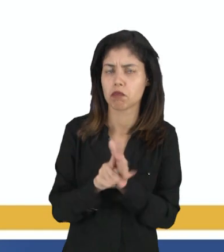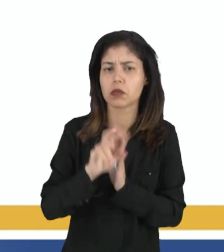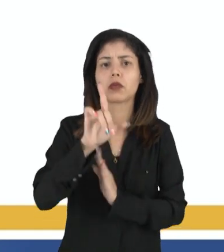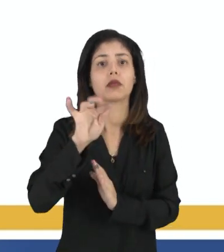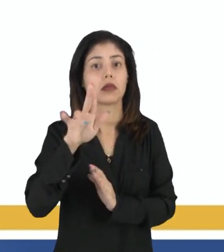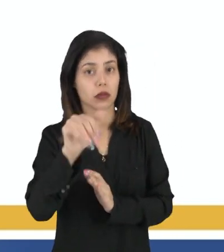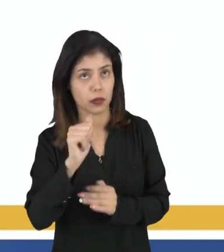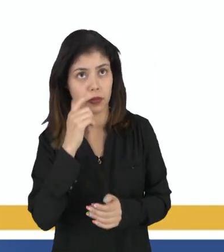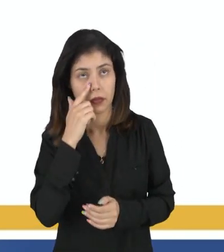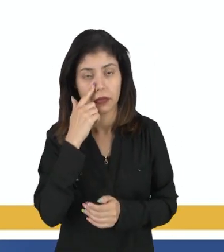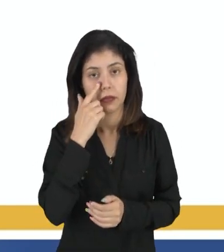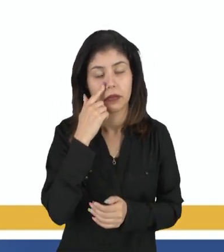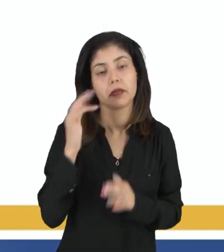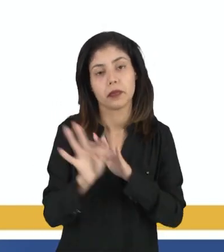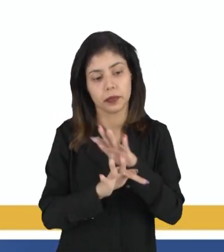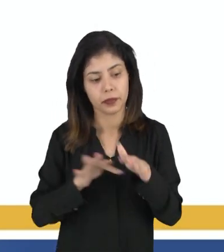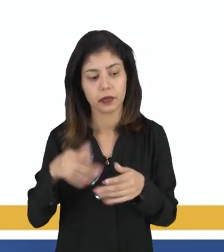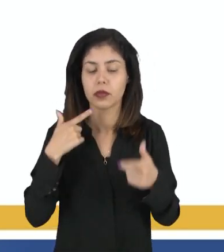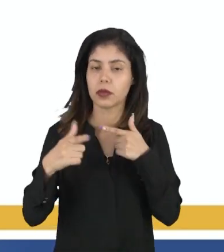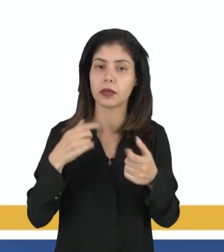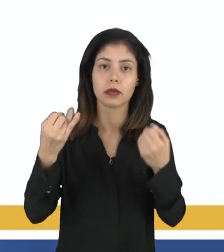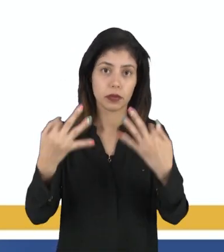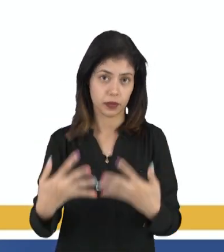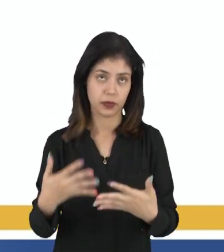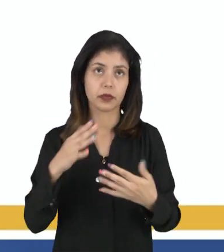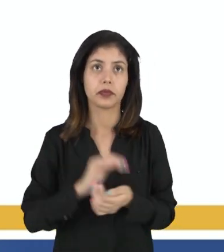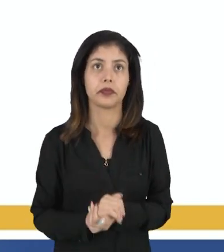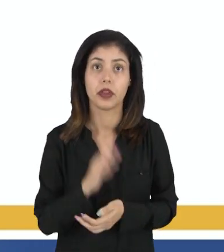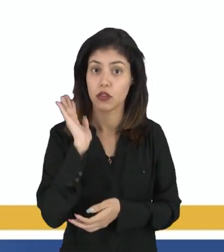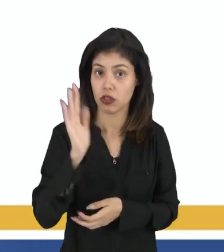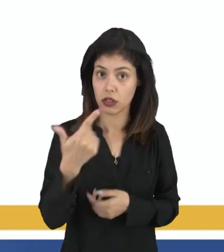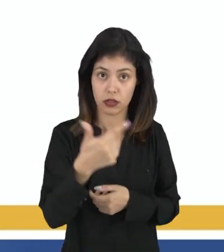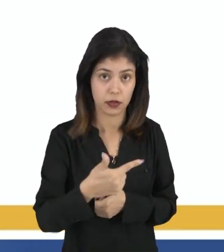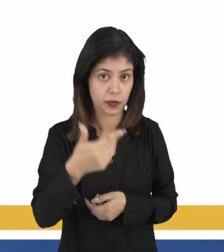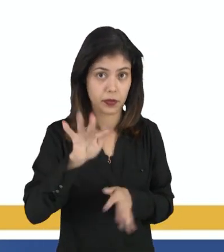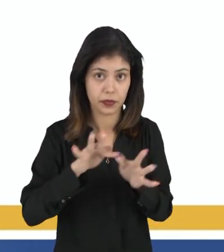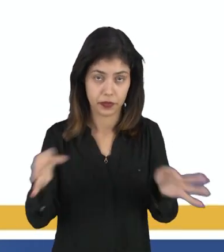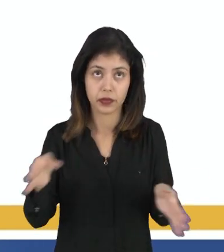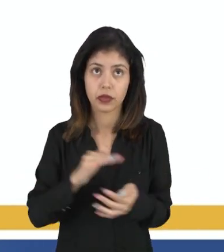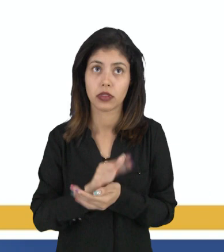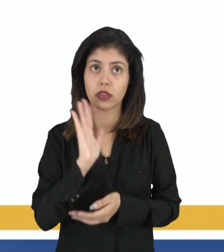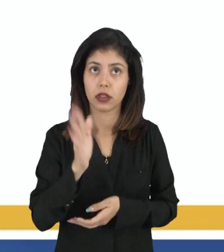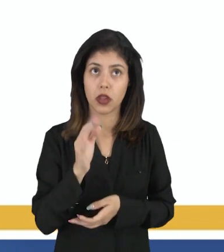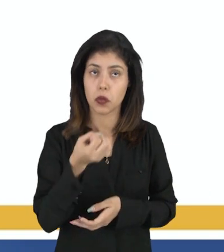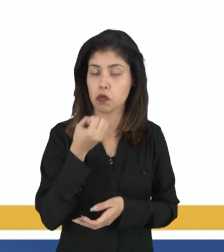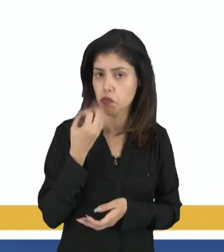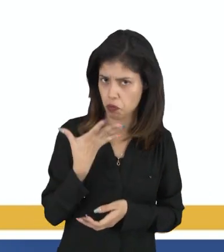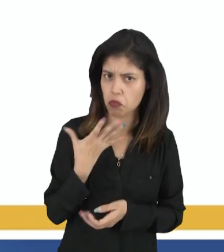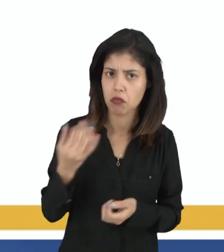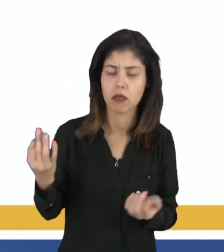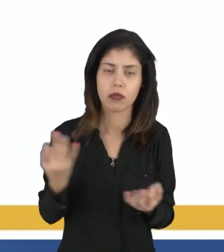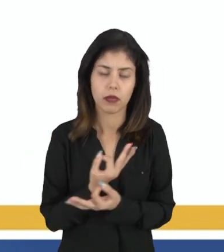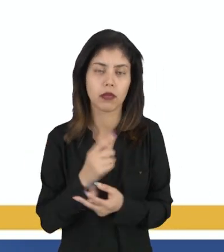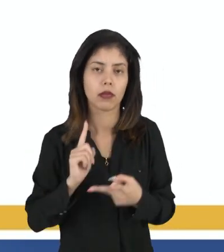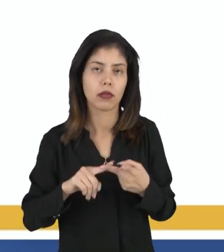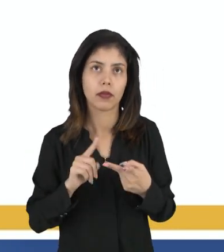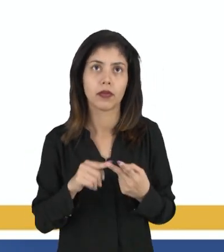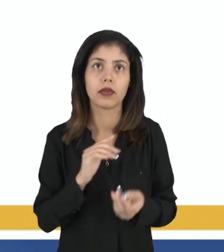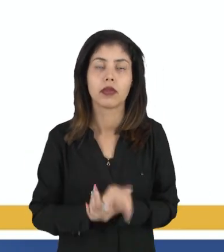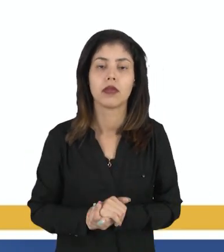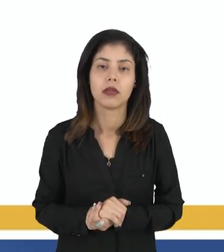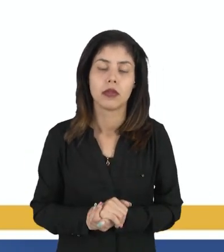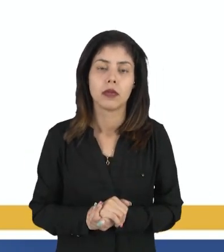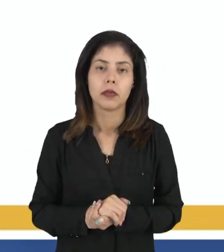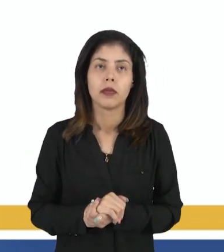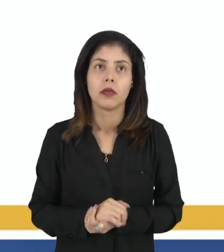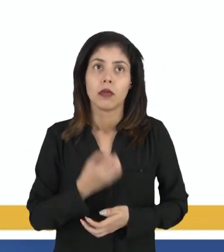linguagem informal. É sobre isso que estamos tratando. Já a segunda frase, o jantar de ontem estava excelente,